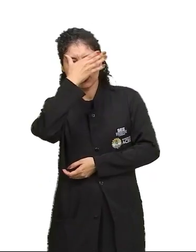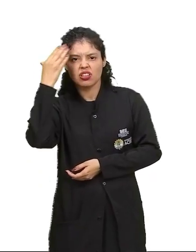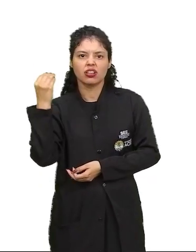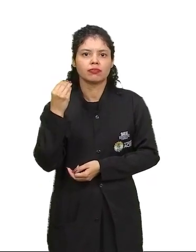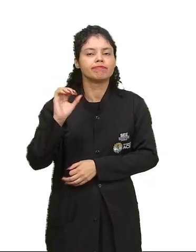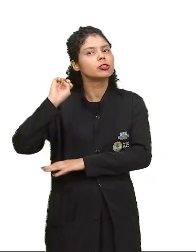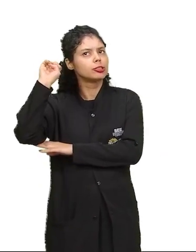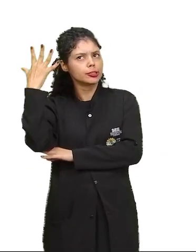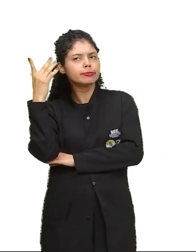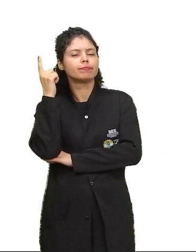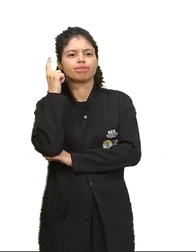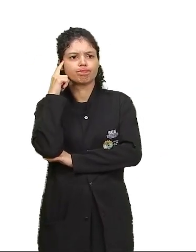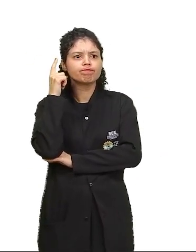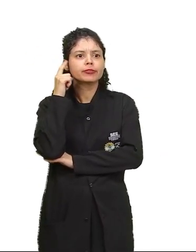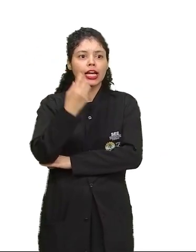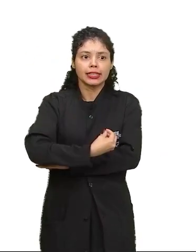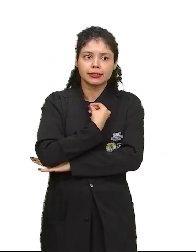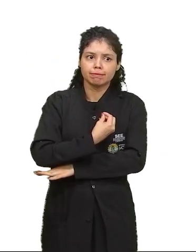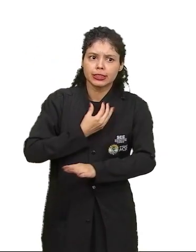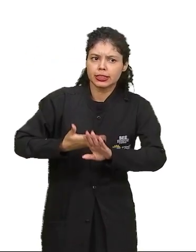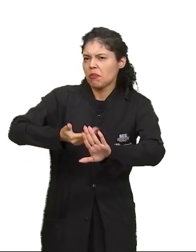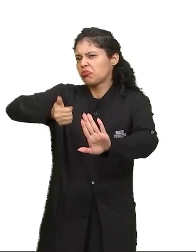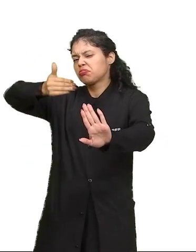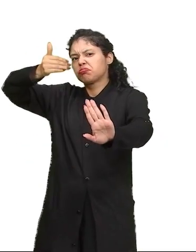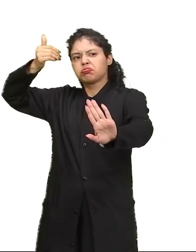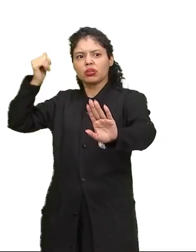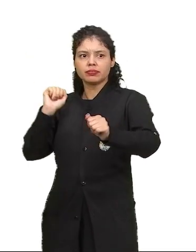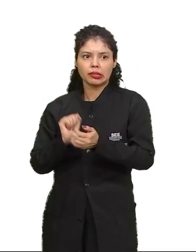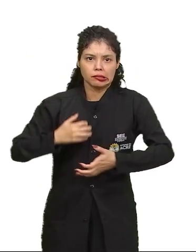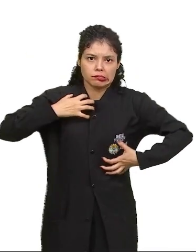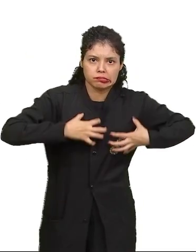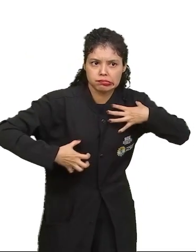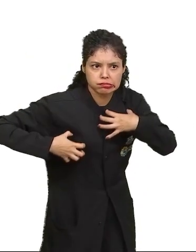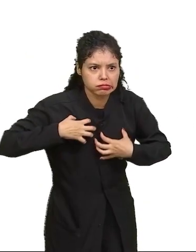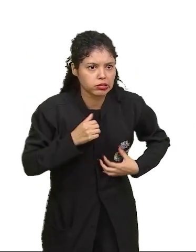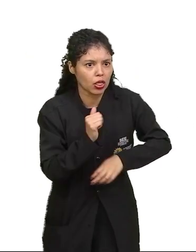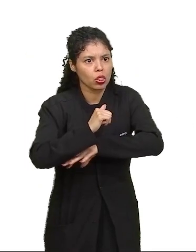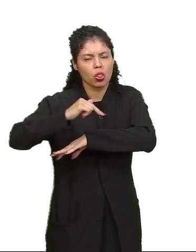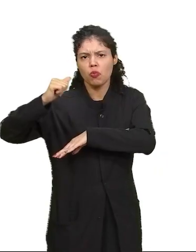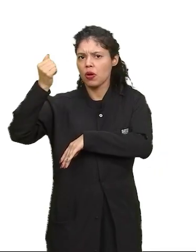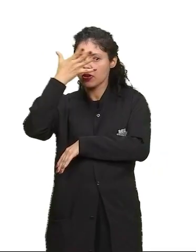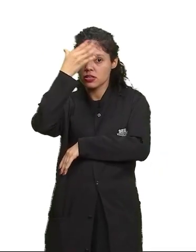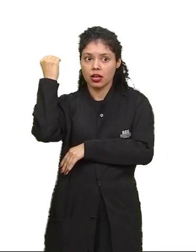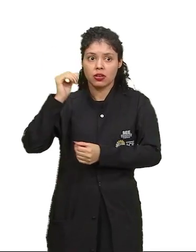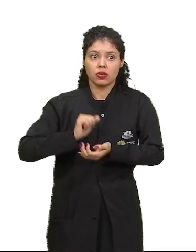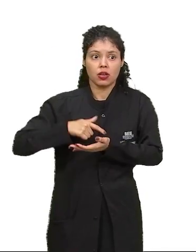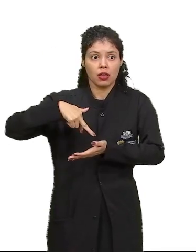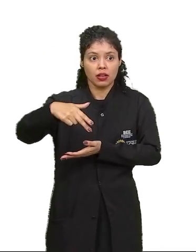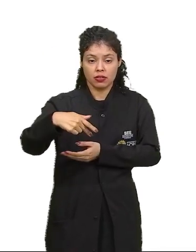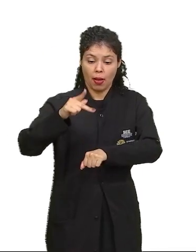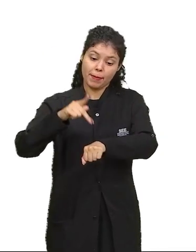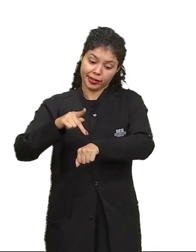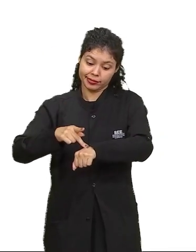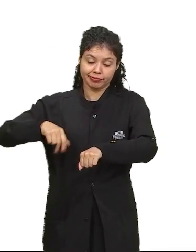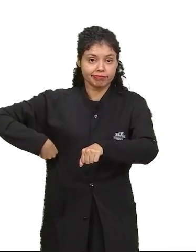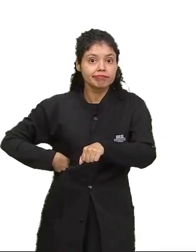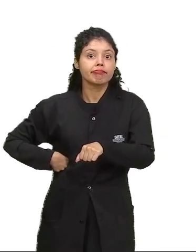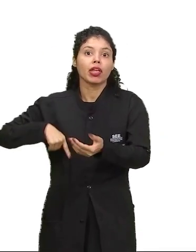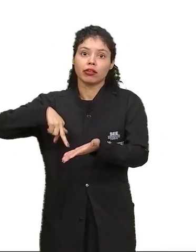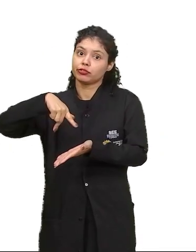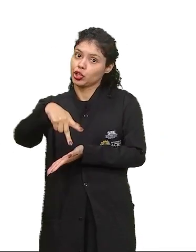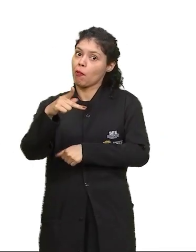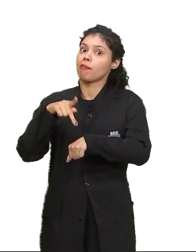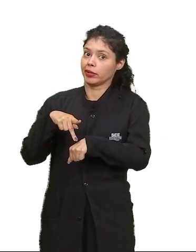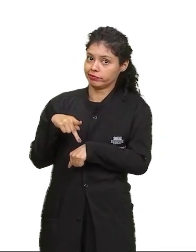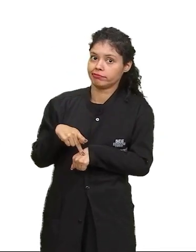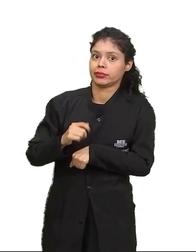desse acontecimento na vida de minhas retinas tão fatigadas. Nunca me esquecerei que no meio do caminho tinha uma pedra. Tinha uma